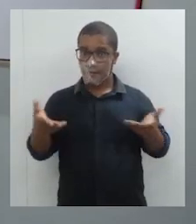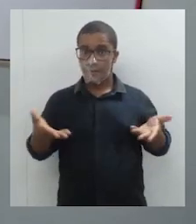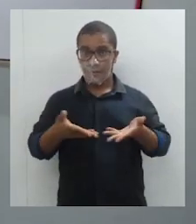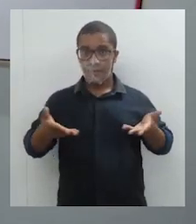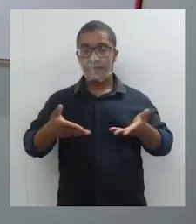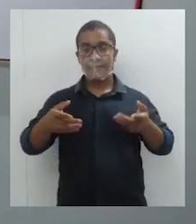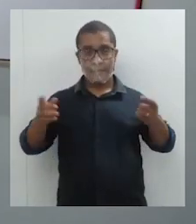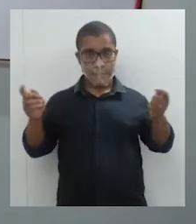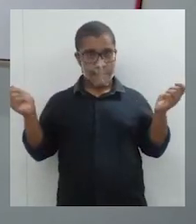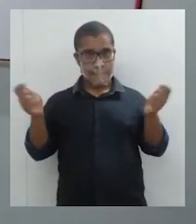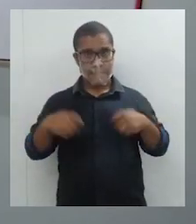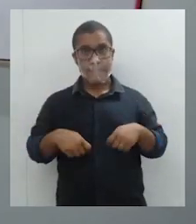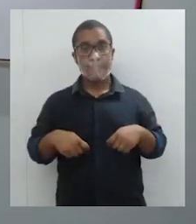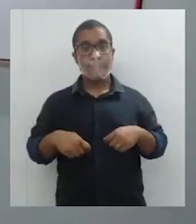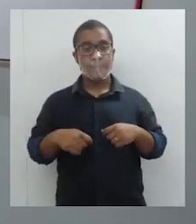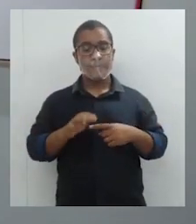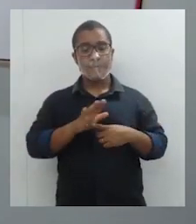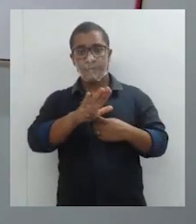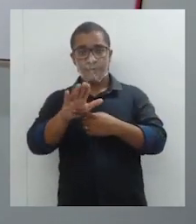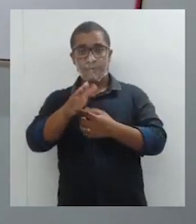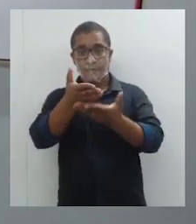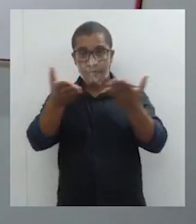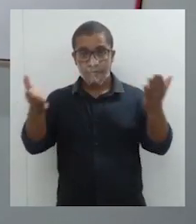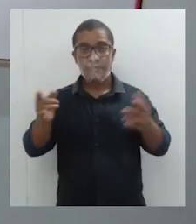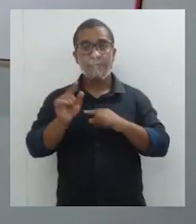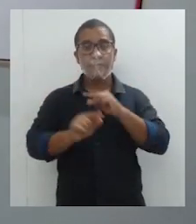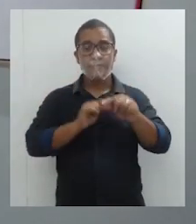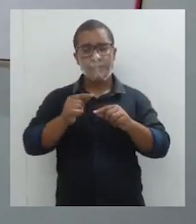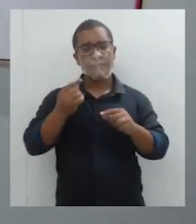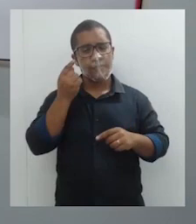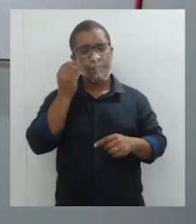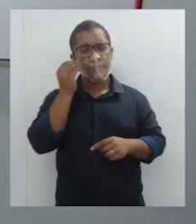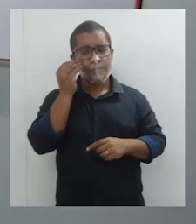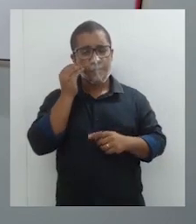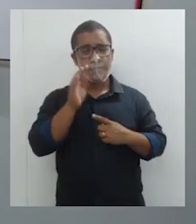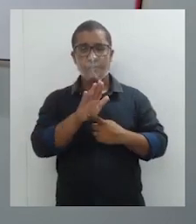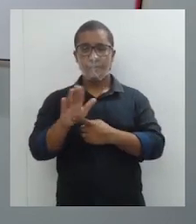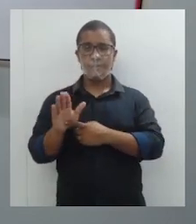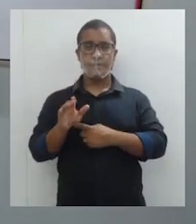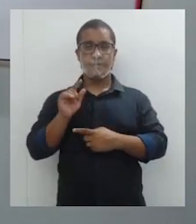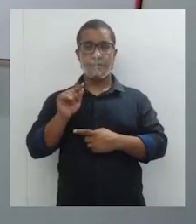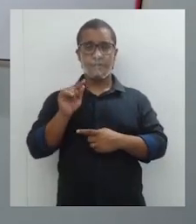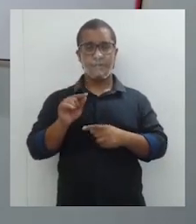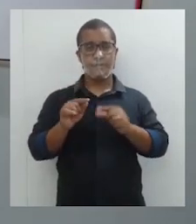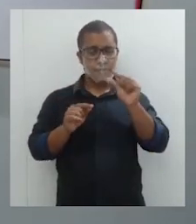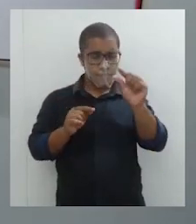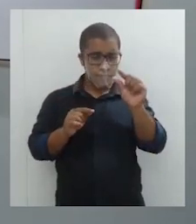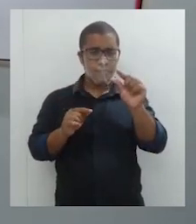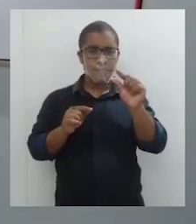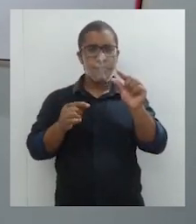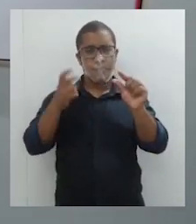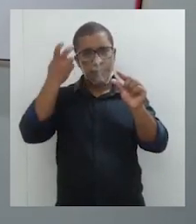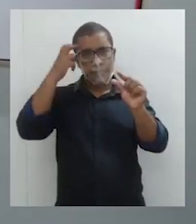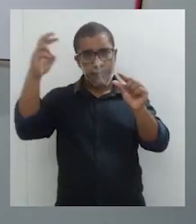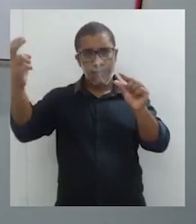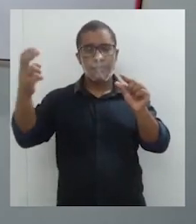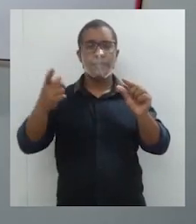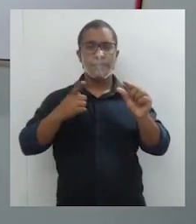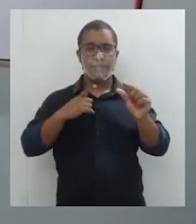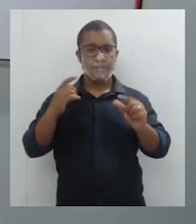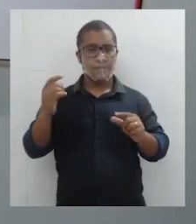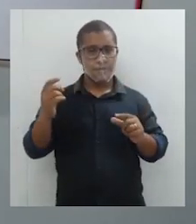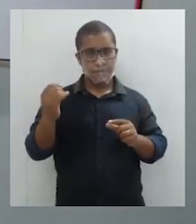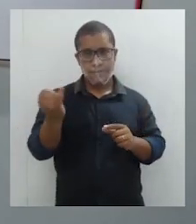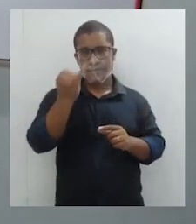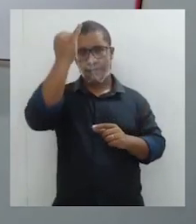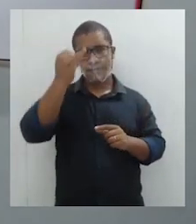nós possamos é mostrar vocês tentei mostrar vocês um pouco dessa cultura Tão rica